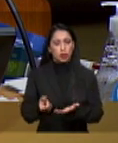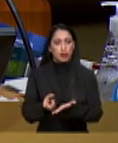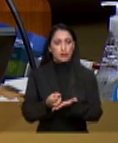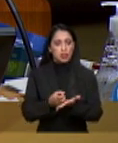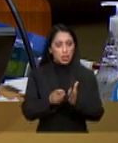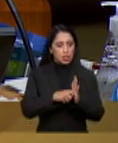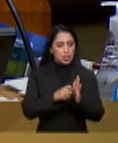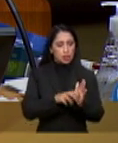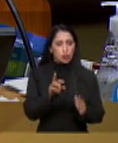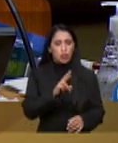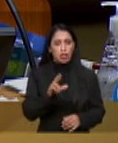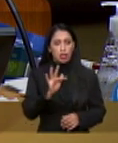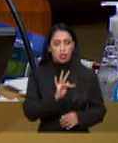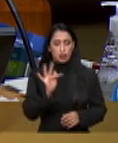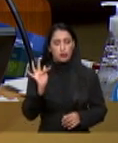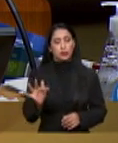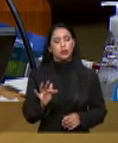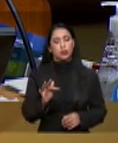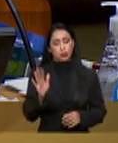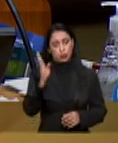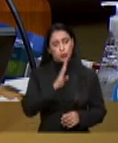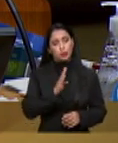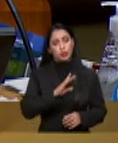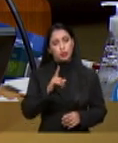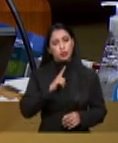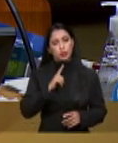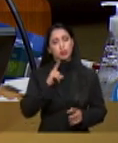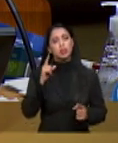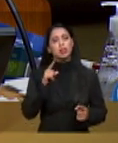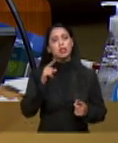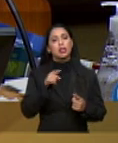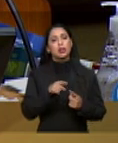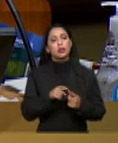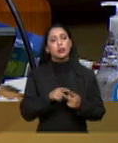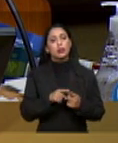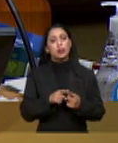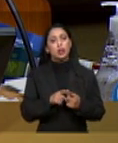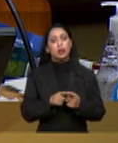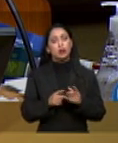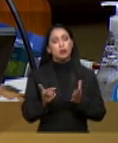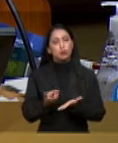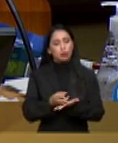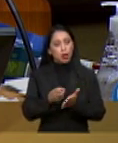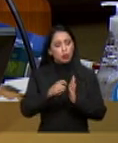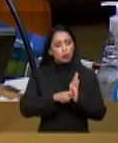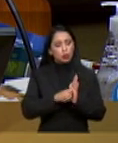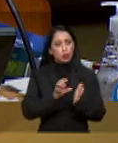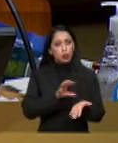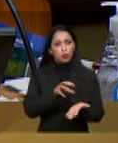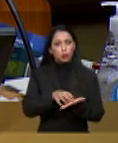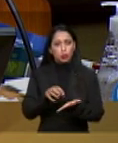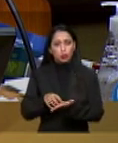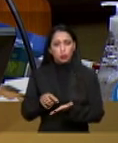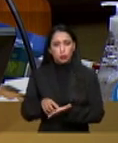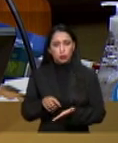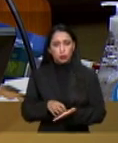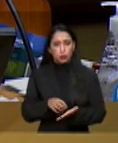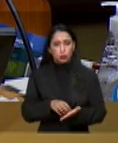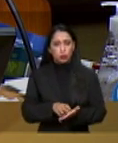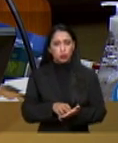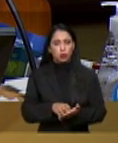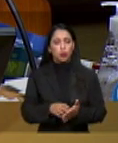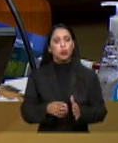da Receita Federal do Brasil, em que se define o lançamento do tributo, com os órgãos de persecução penal para